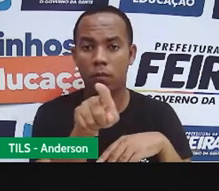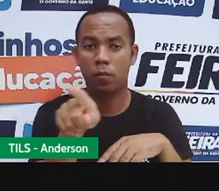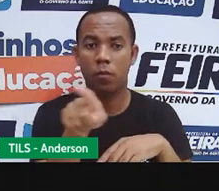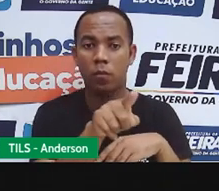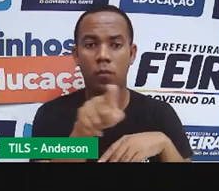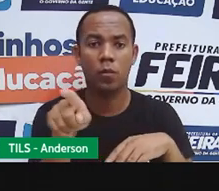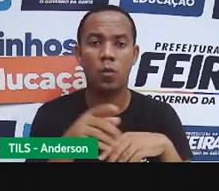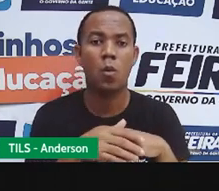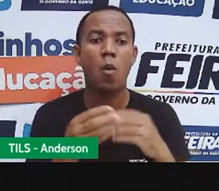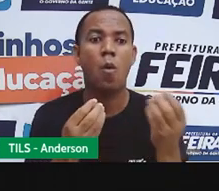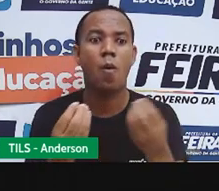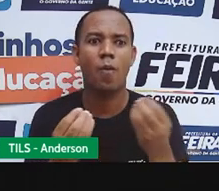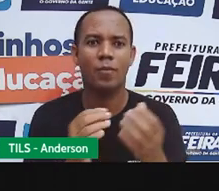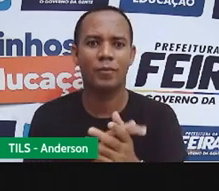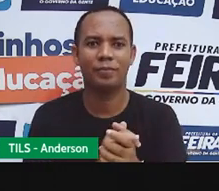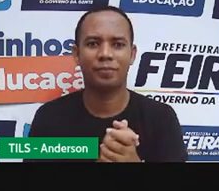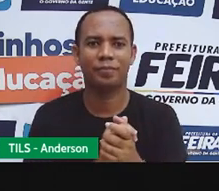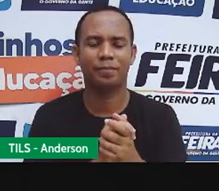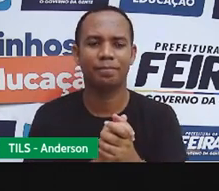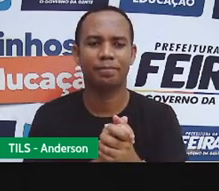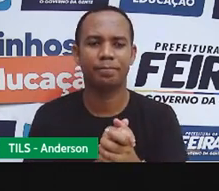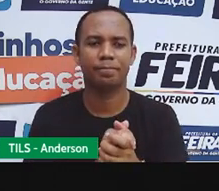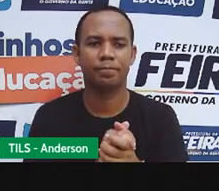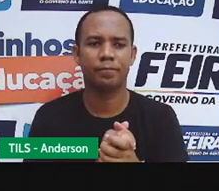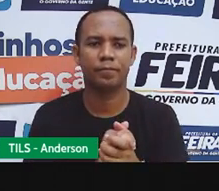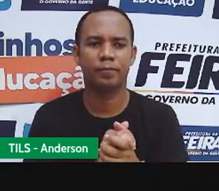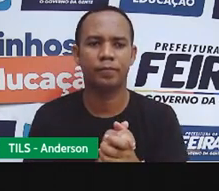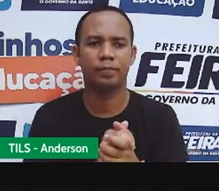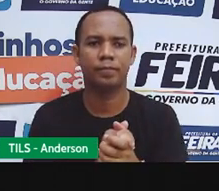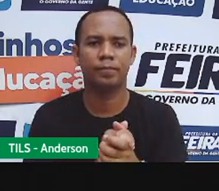tambor de pele de madeira. E os xocais.